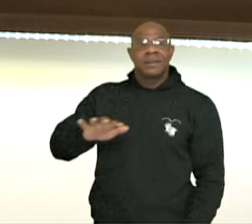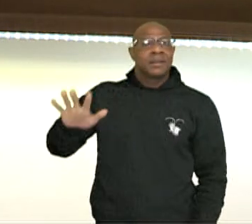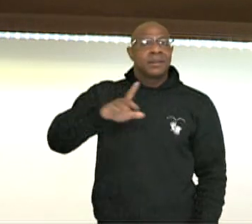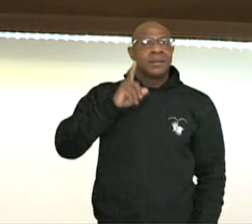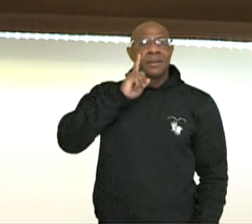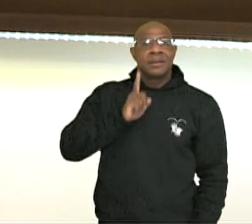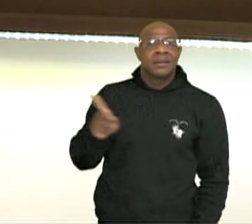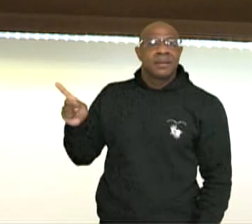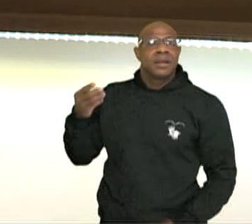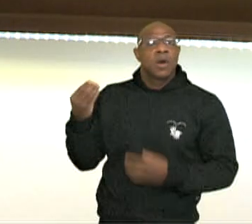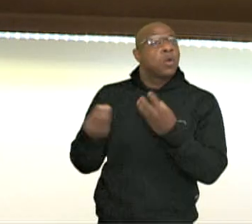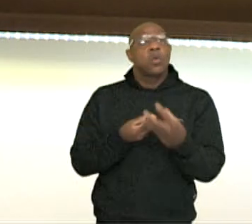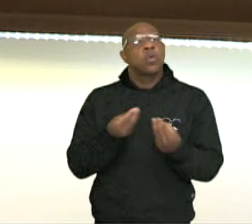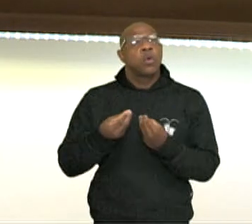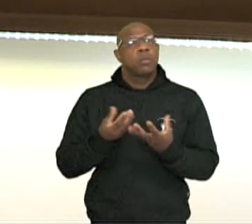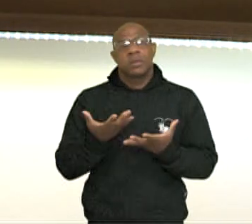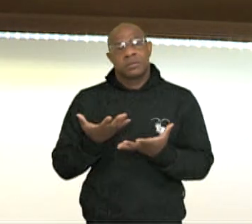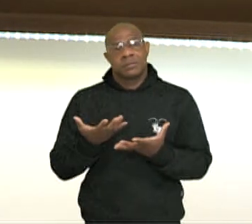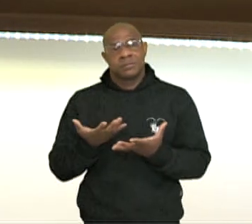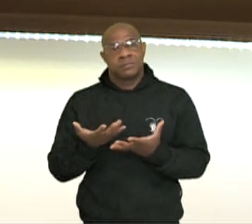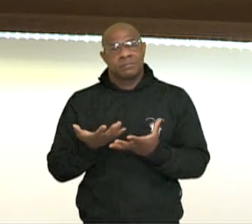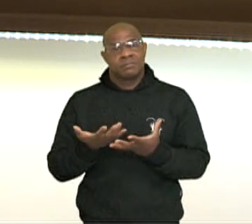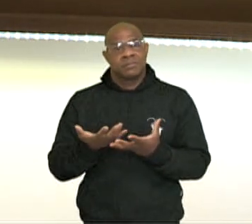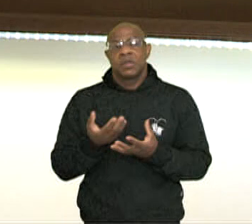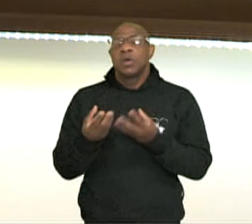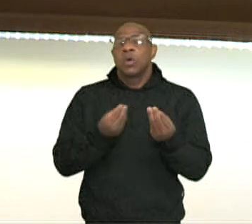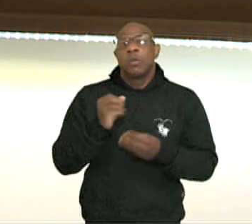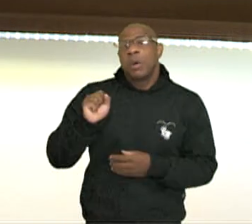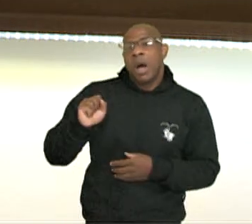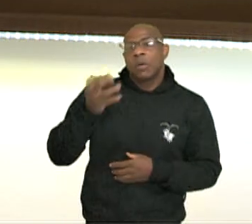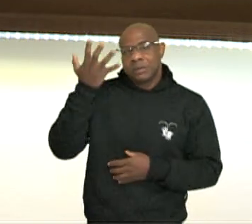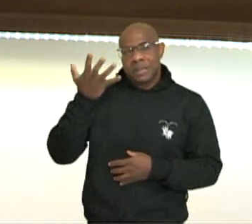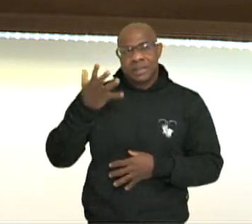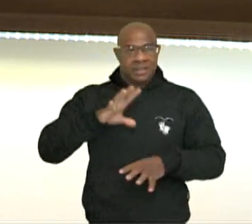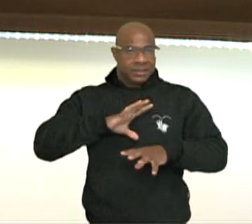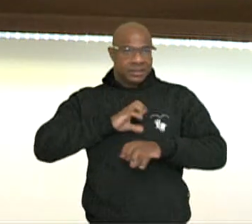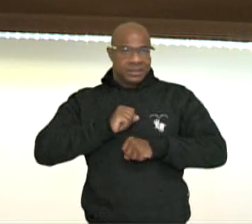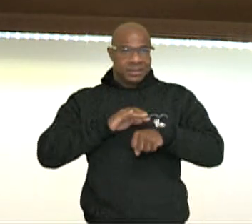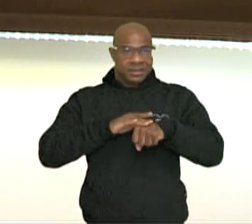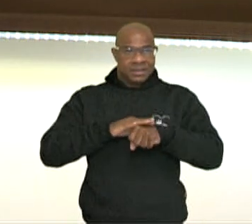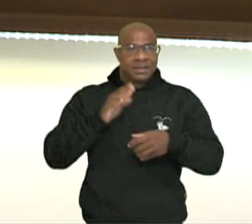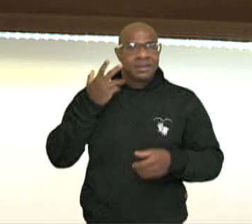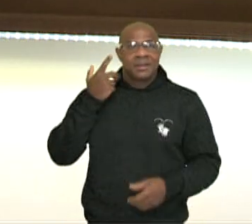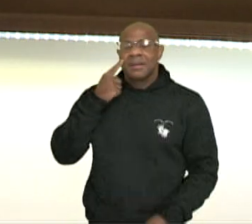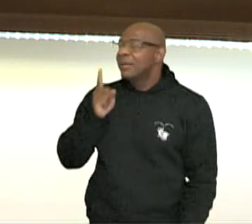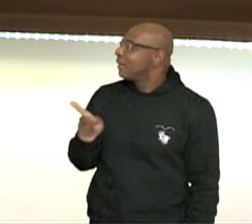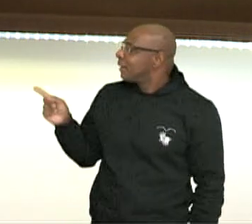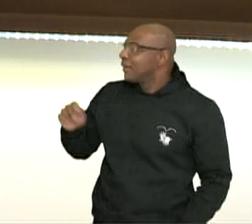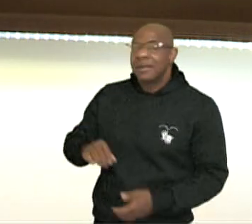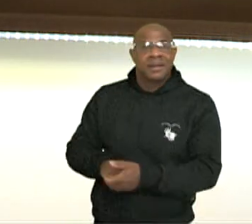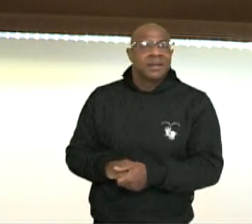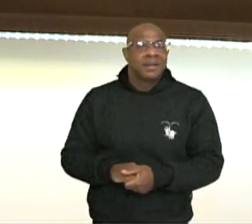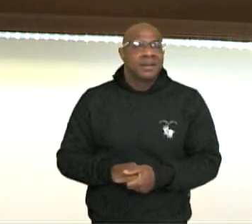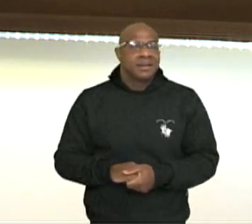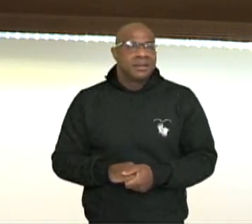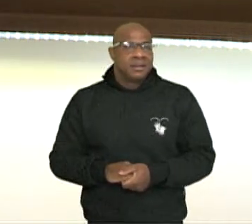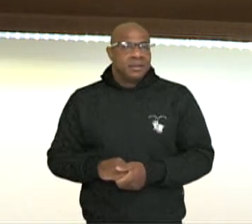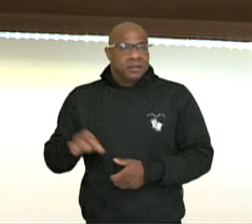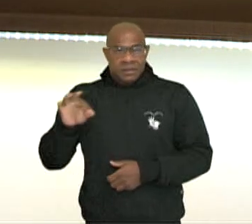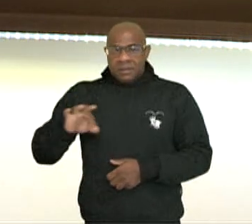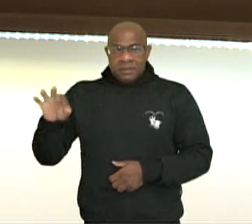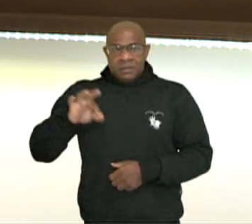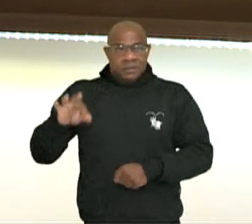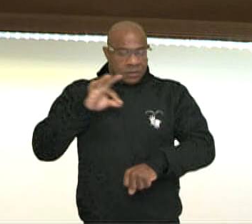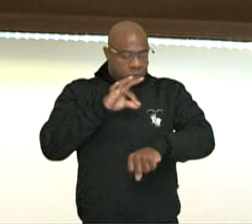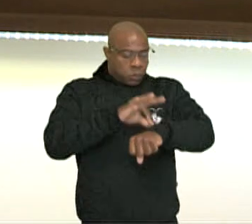mostrando, então, né, o ciclo aí do contágio, né, que tem um mosquito, né, que pica a pessoa